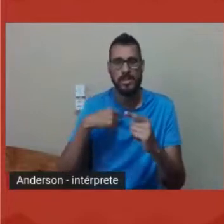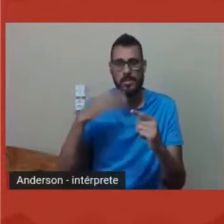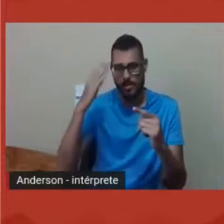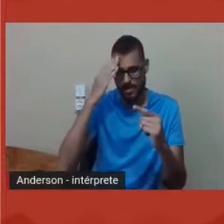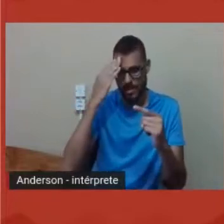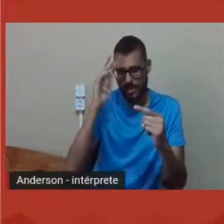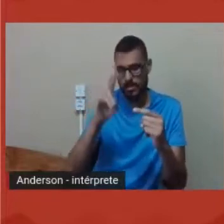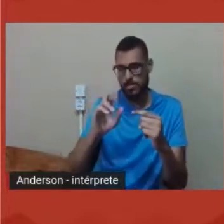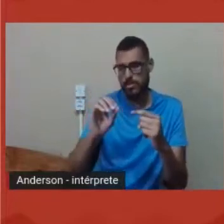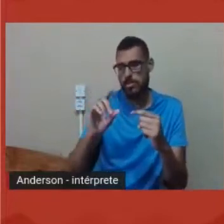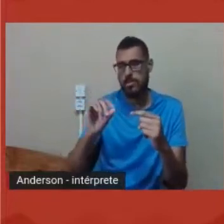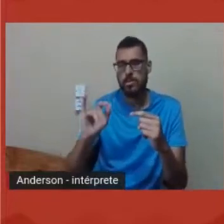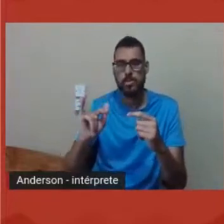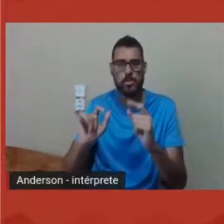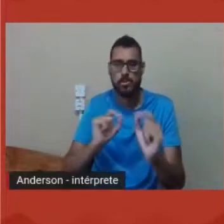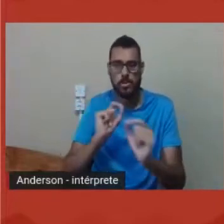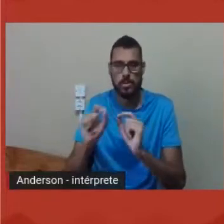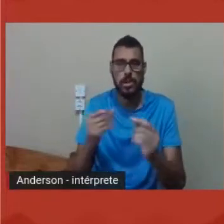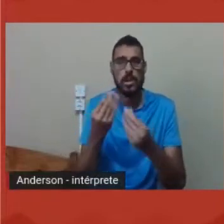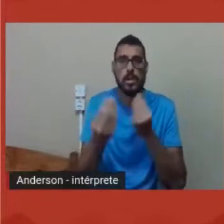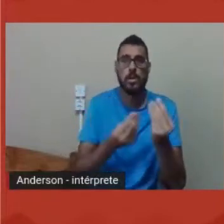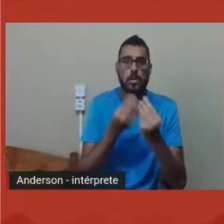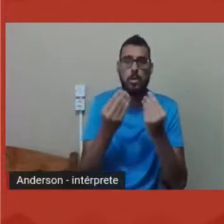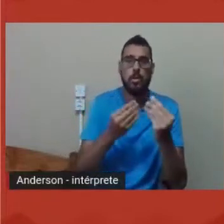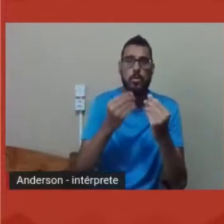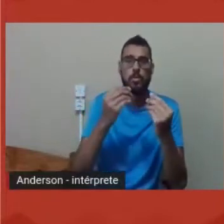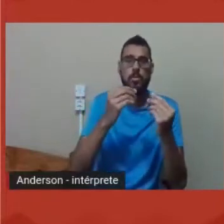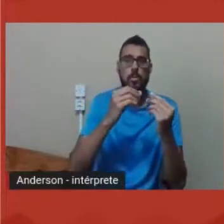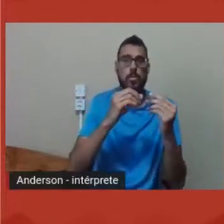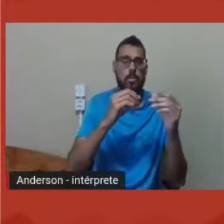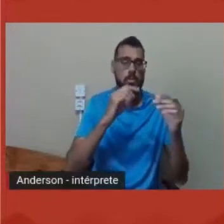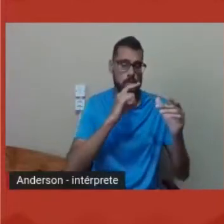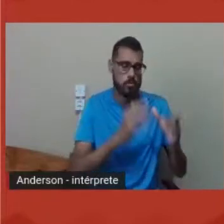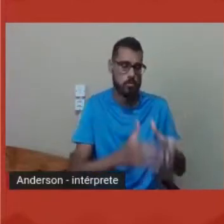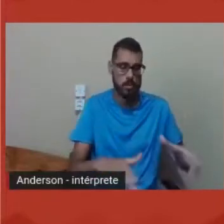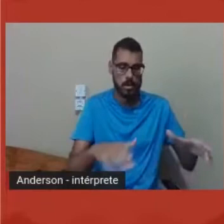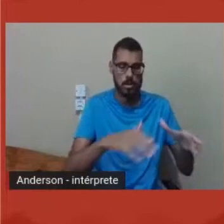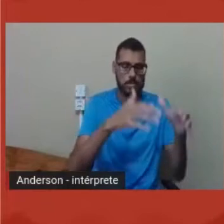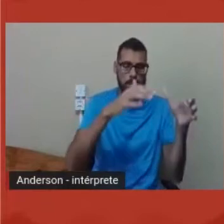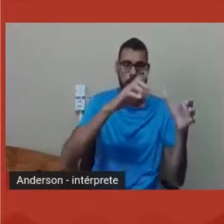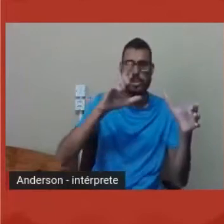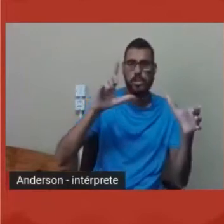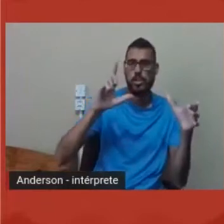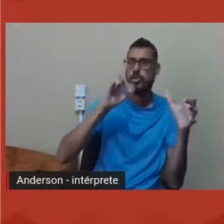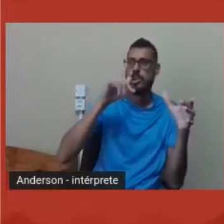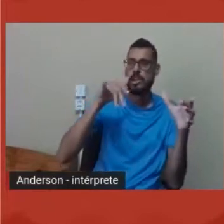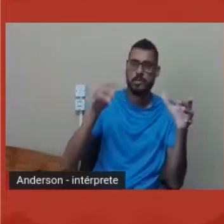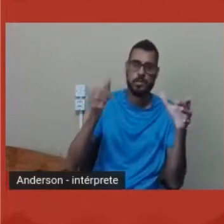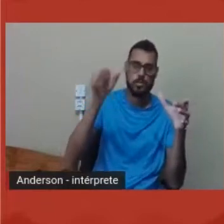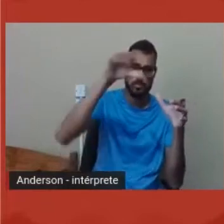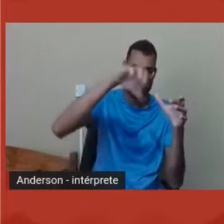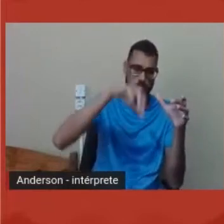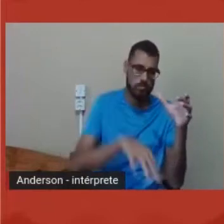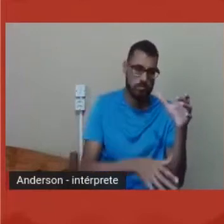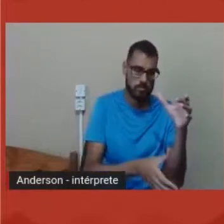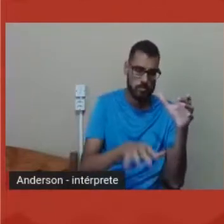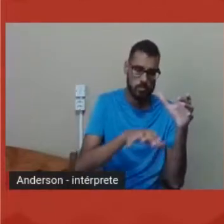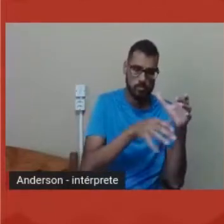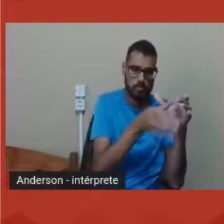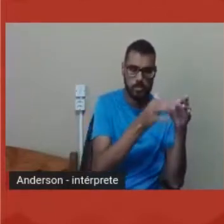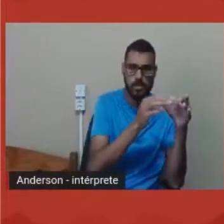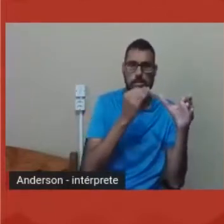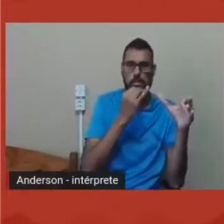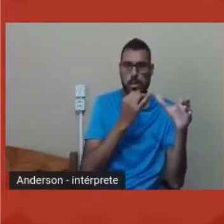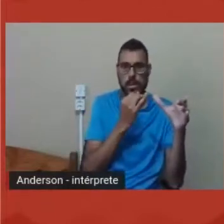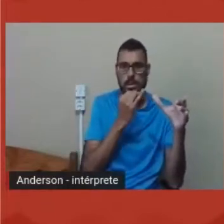se conforma ao recipiente, como ele flui, né? Então, um fluido mais viscoso, ele vai